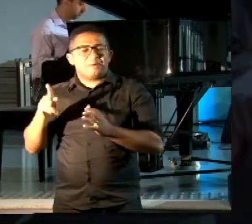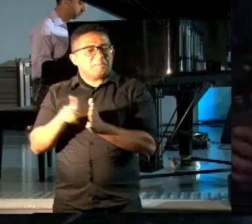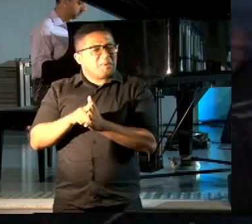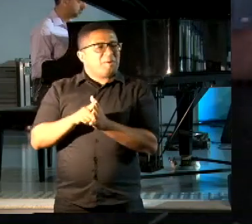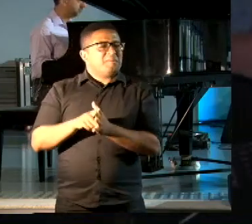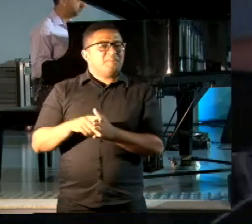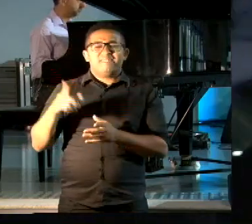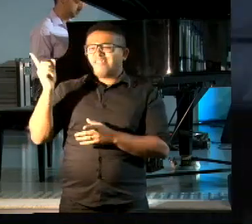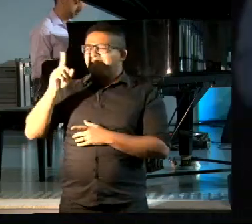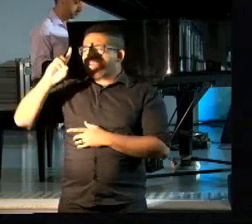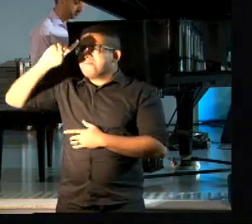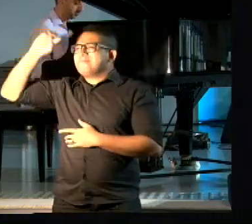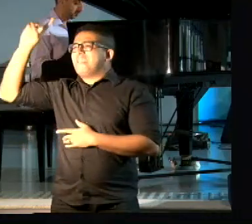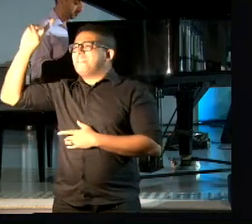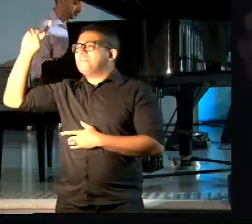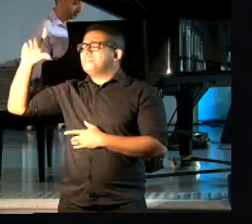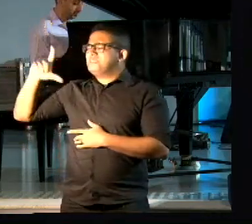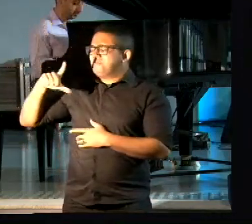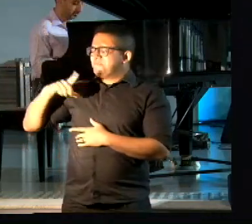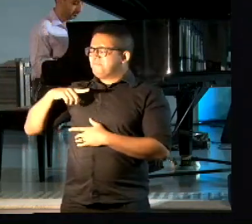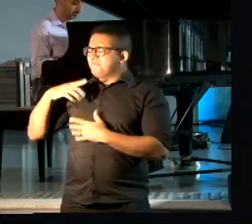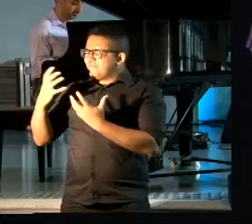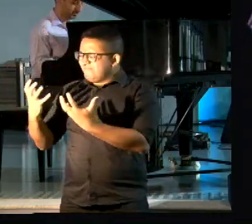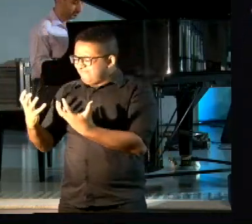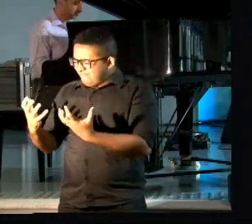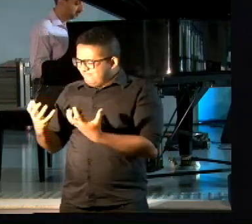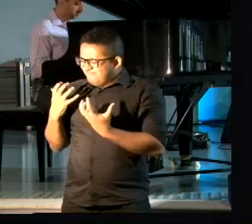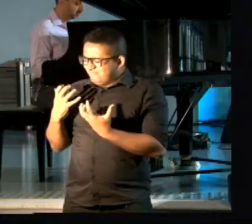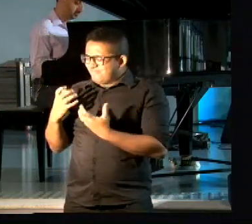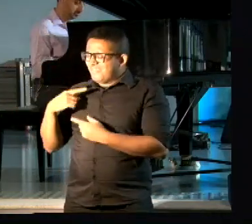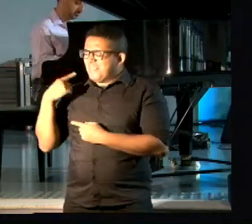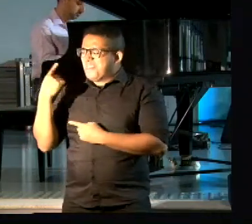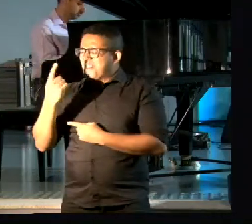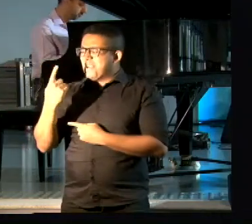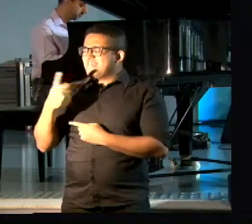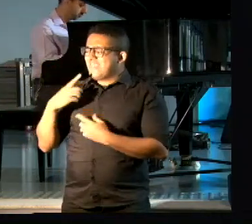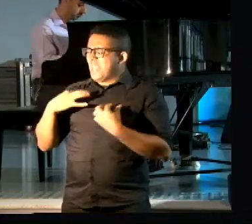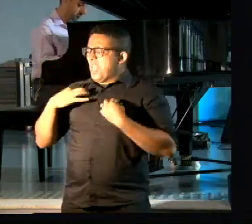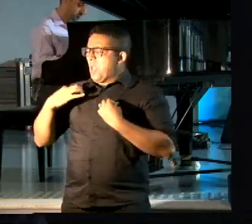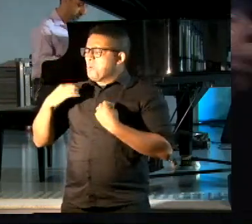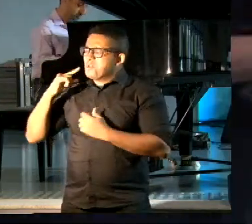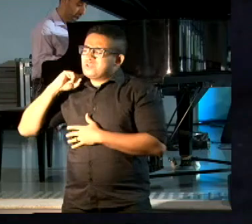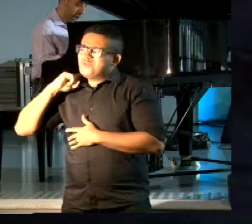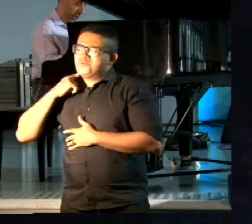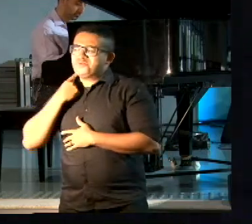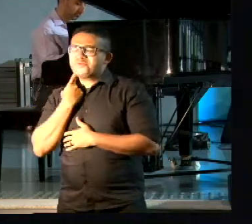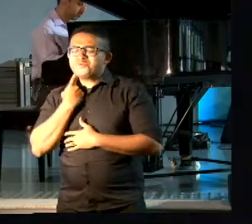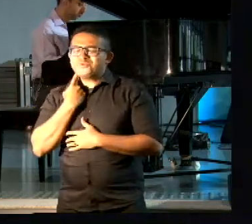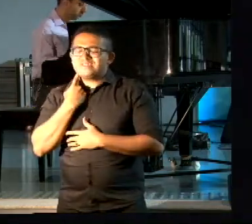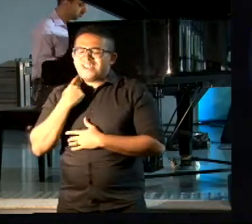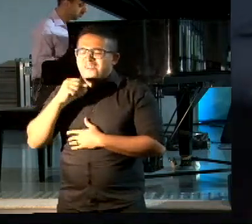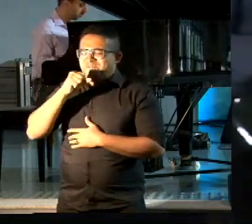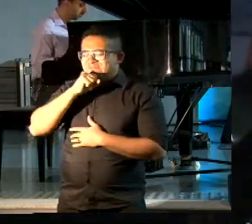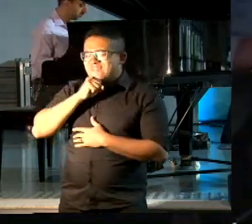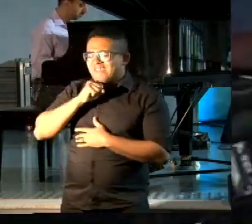Não um Deus que vai querer que nós fiquemos com as vestes remendadas.